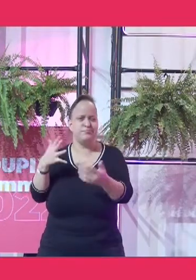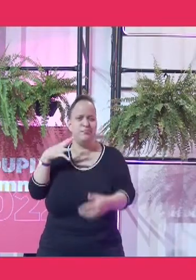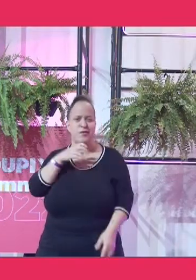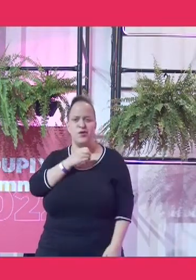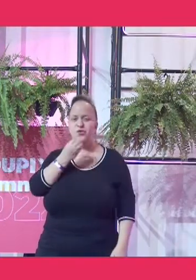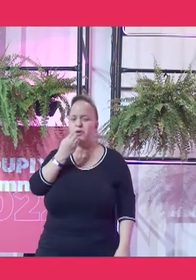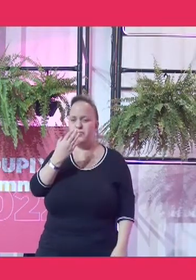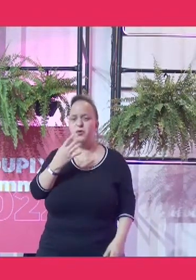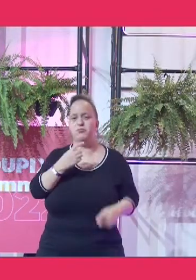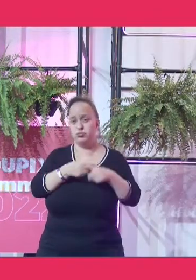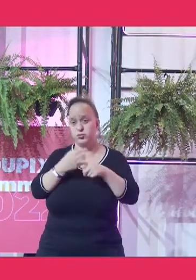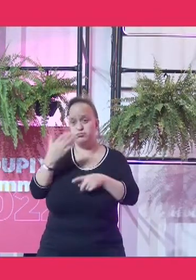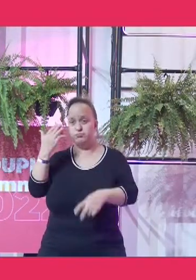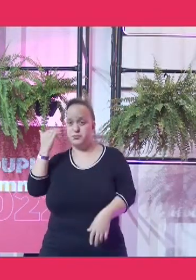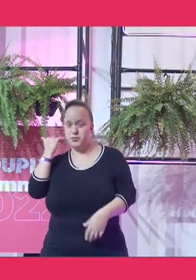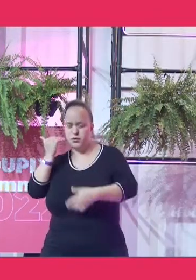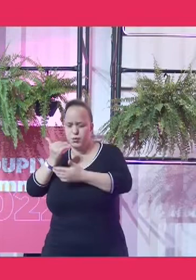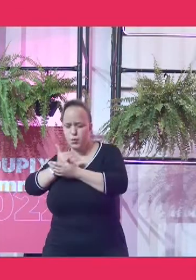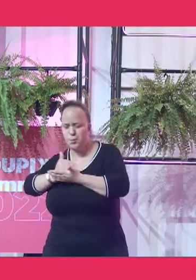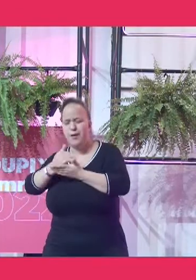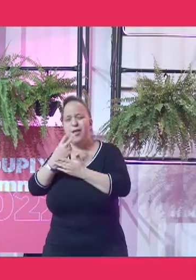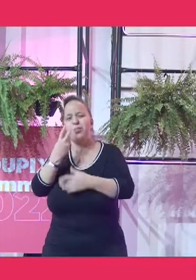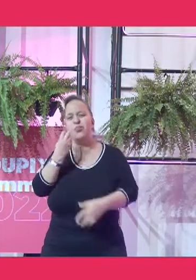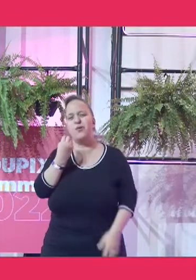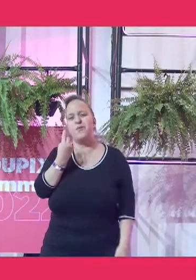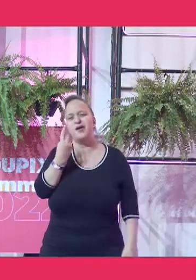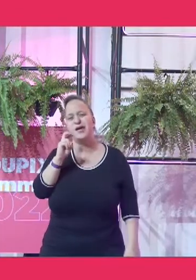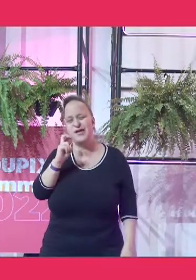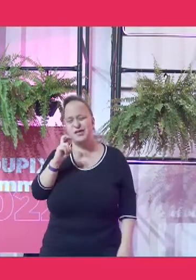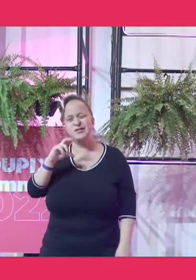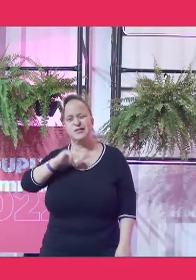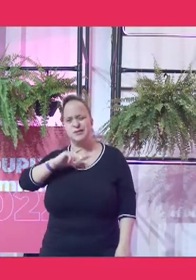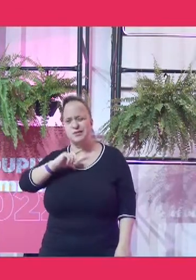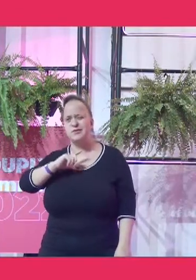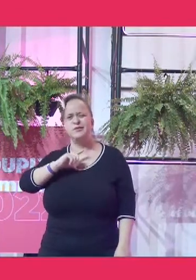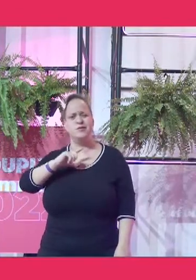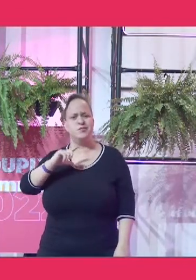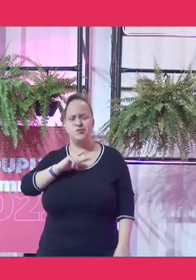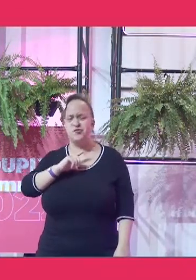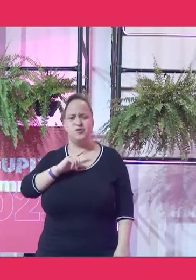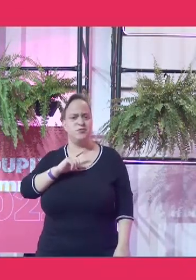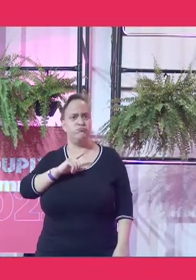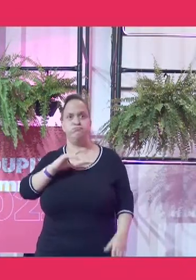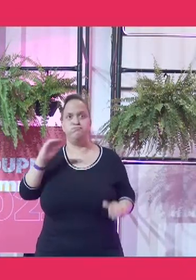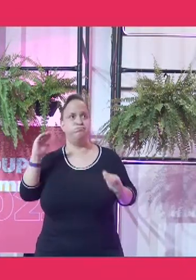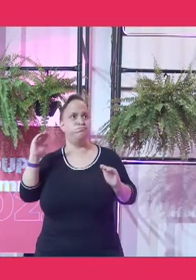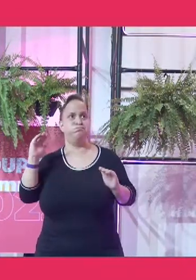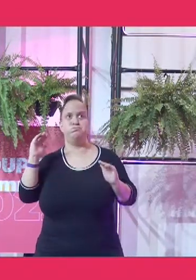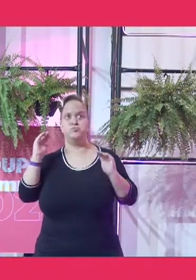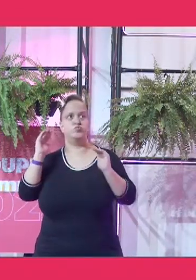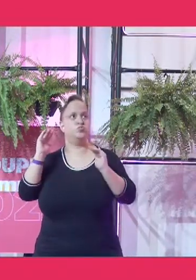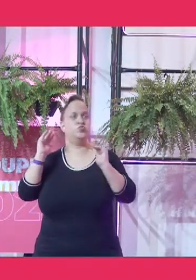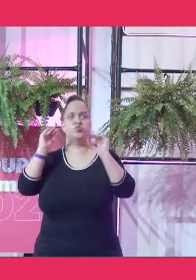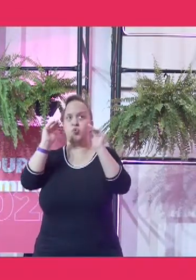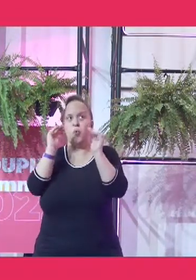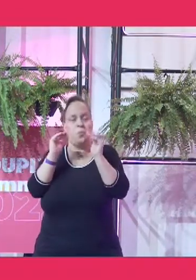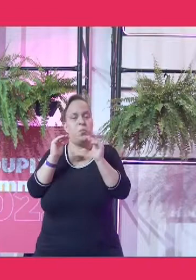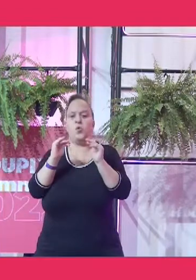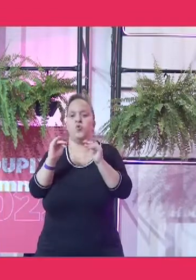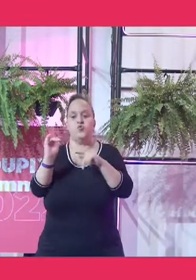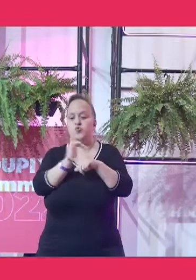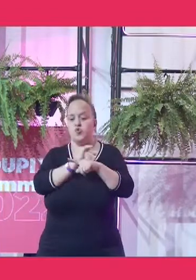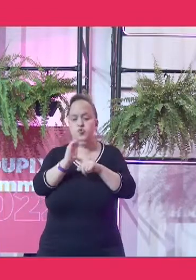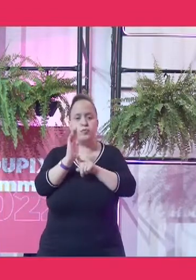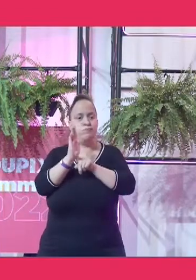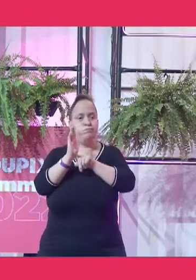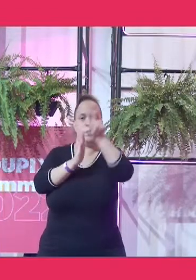isso, porque quando eu comecei, em 2015, a gente tinha o auge dos youtubers, né? Você já tinha youtubers com 10,